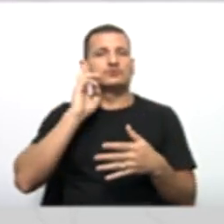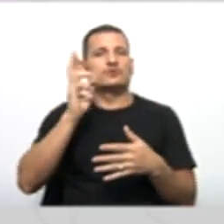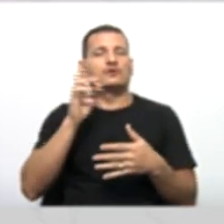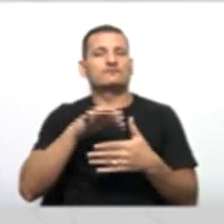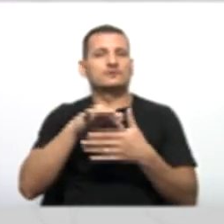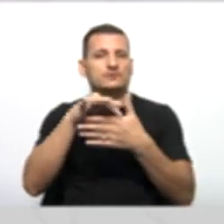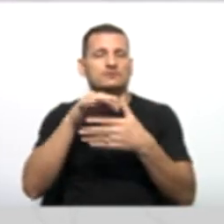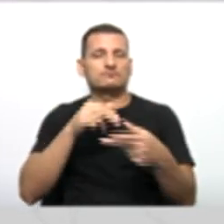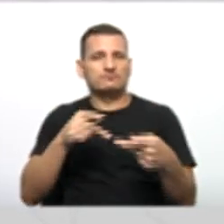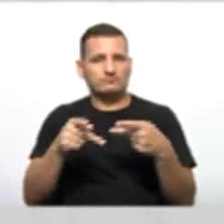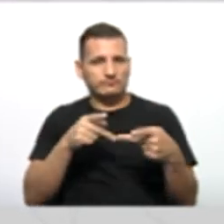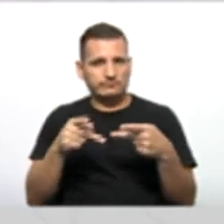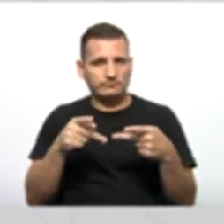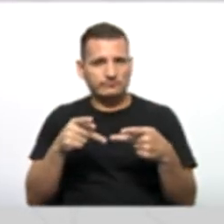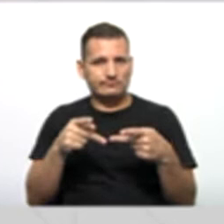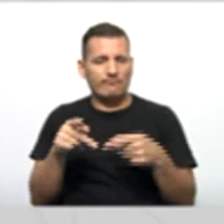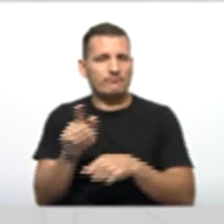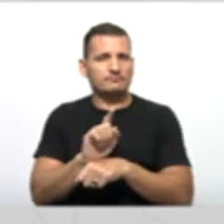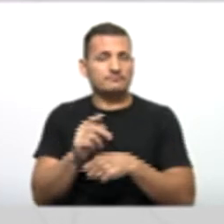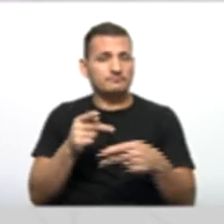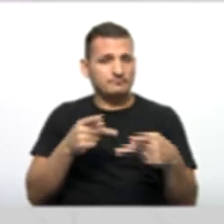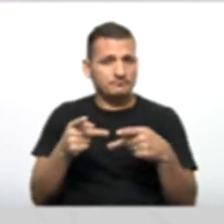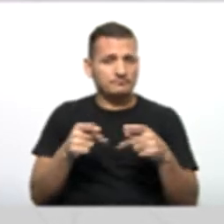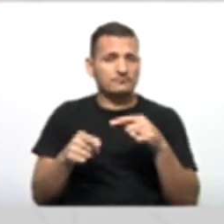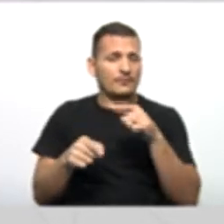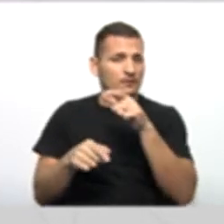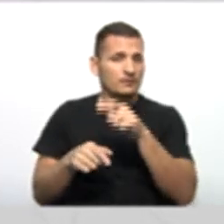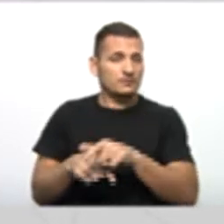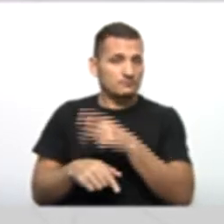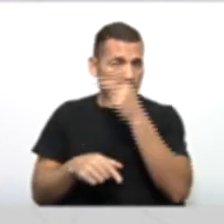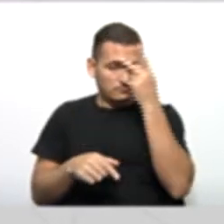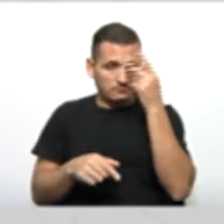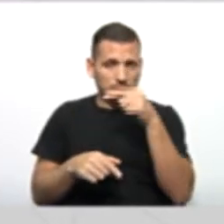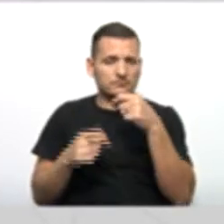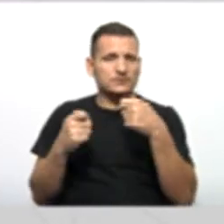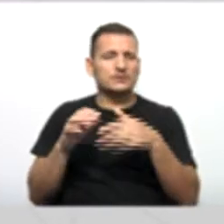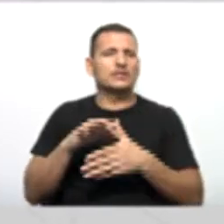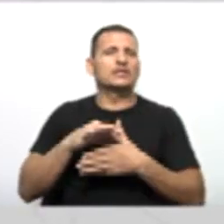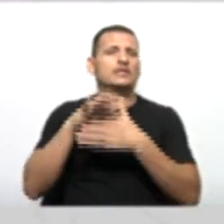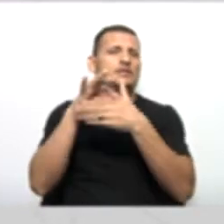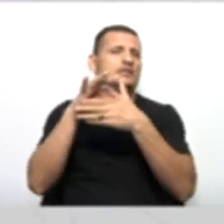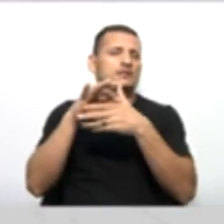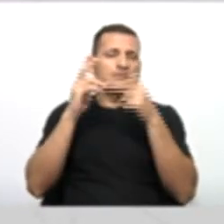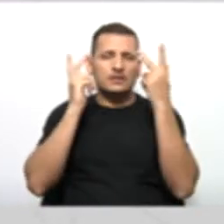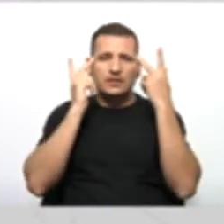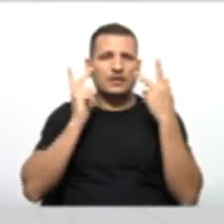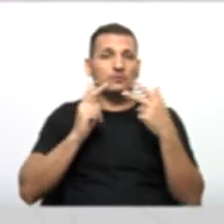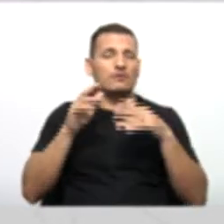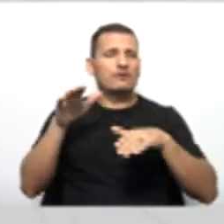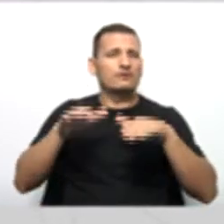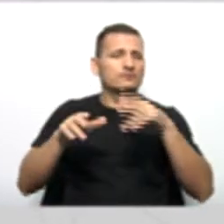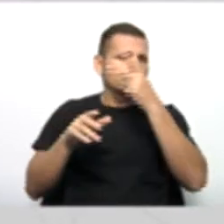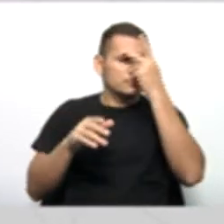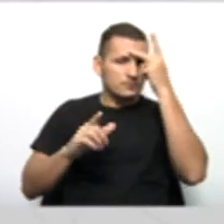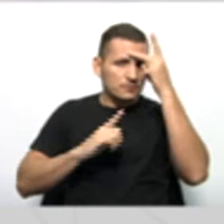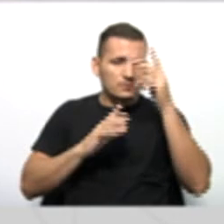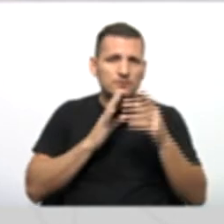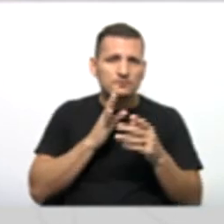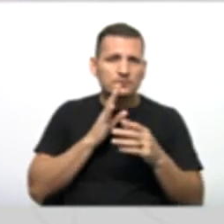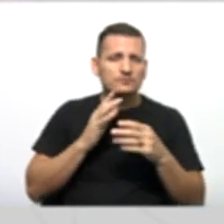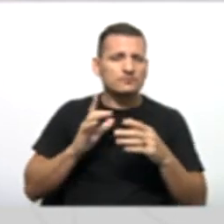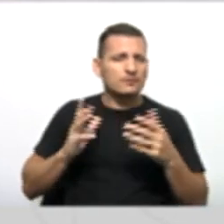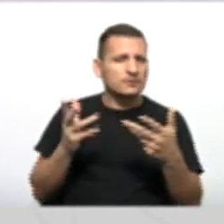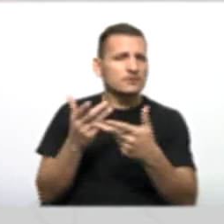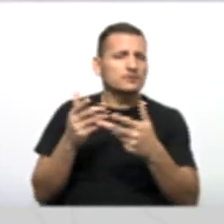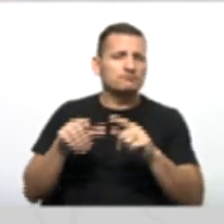projeto, o gerente do projeto. Essa pessoa ela tem que ser uma pessoa, um líder nato, né? Às vezes a pessoa tem conhecimento, tem habilidades,